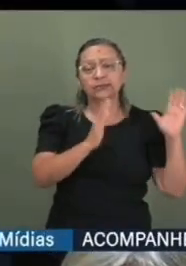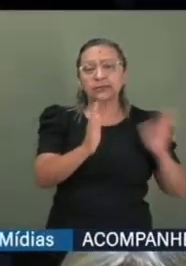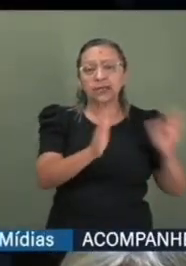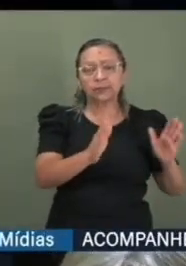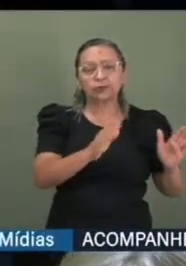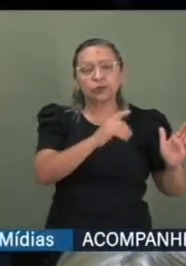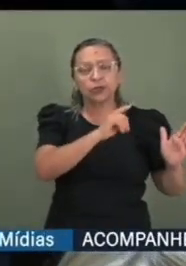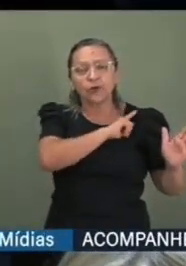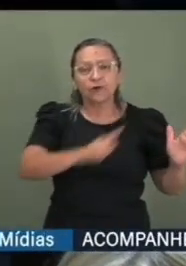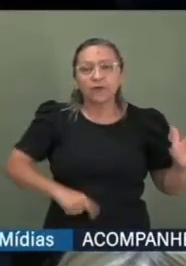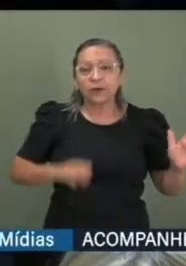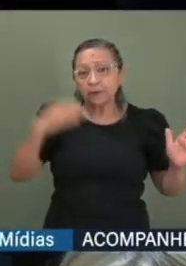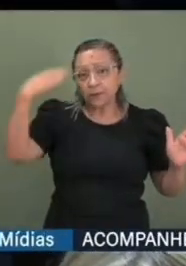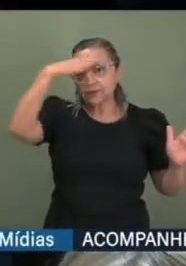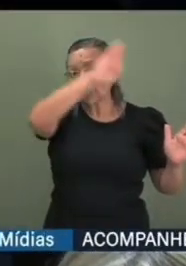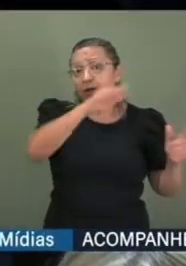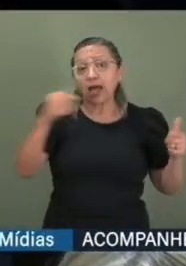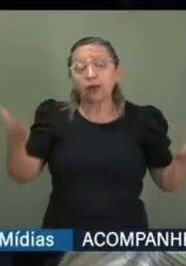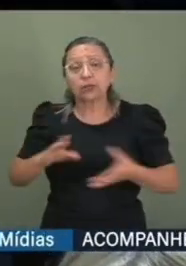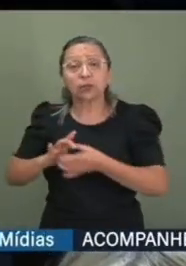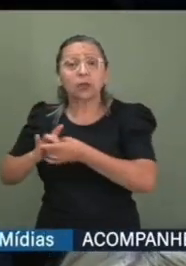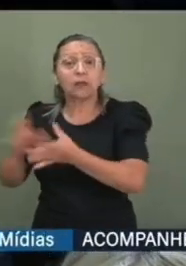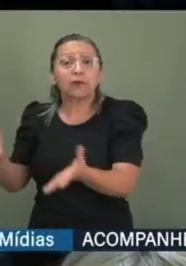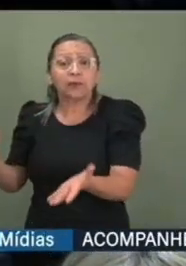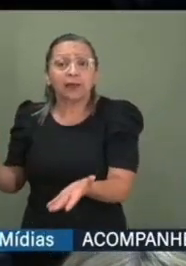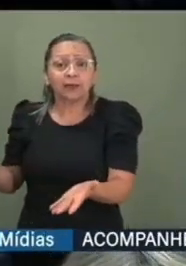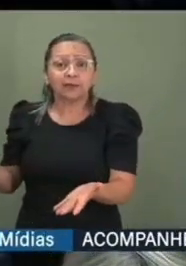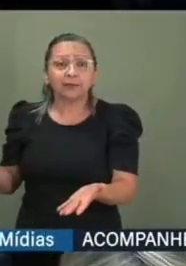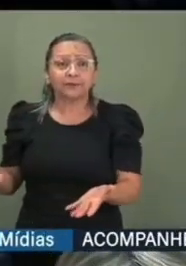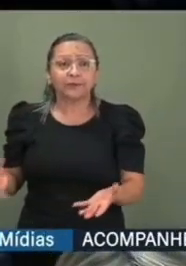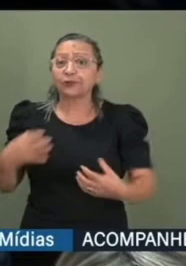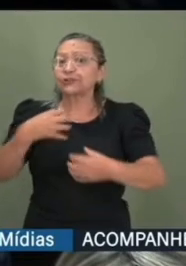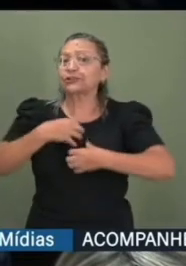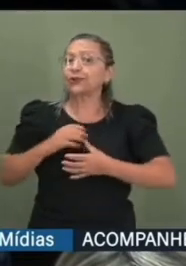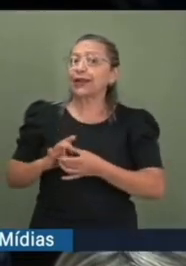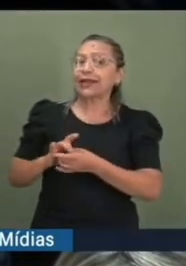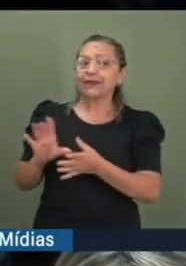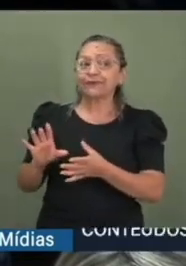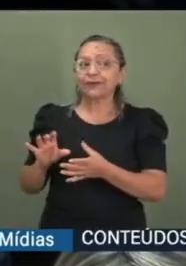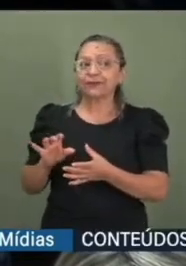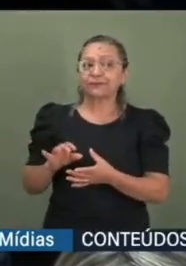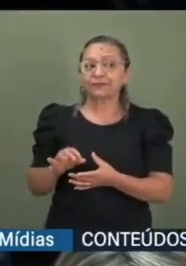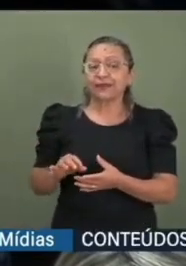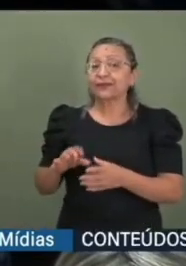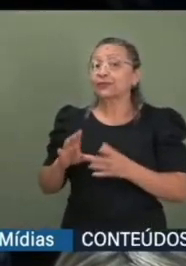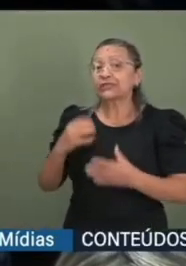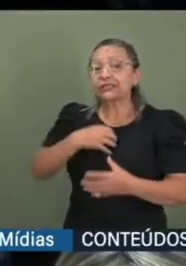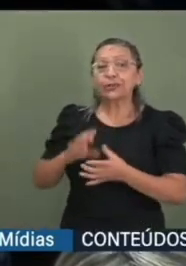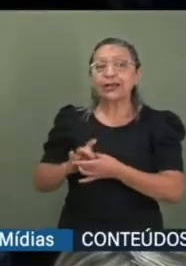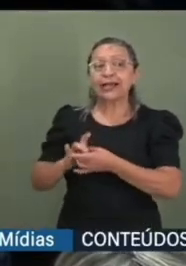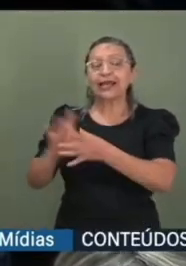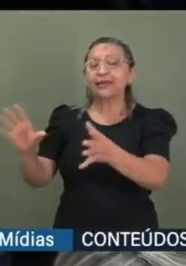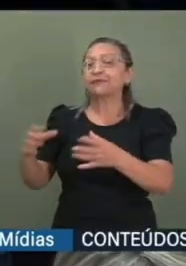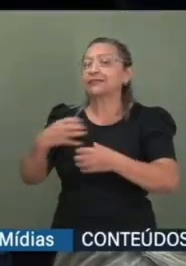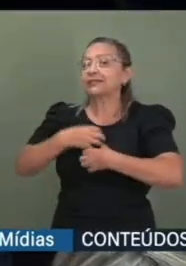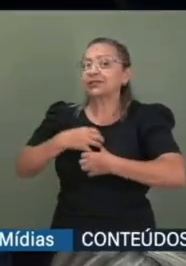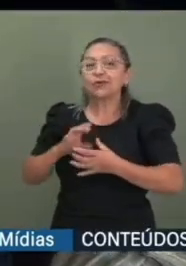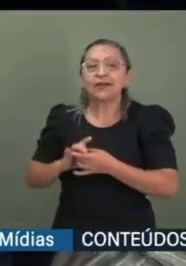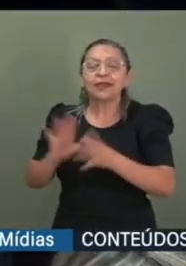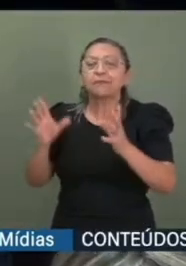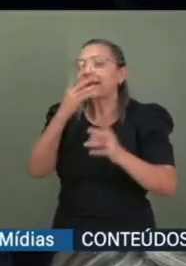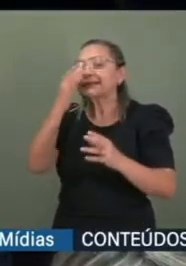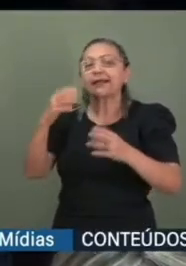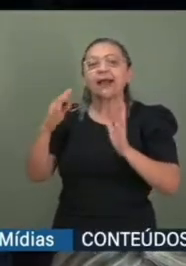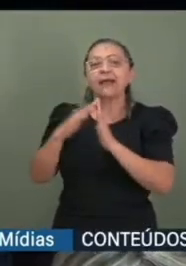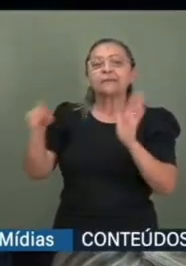bolsonaro eles estão à vontade Senador moro tão se sentindo à vontade inclusive no entorno de Brasília eles estão se sentindo em